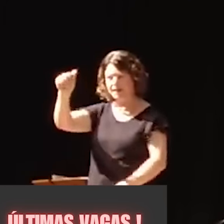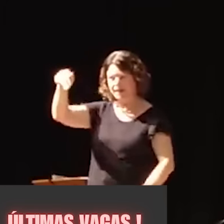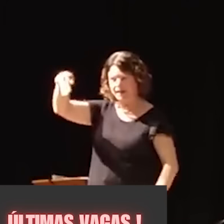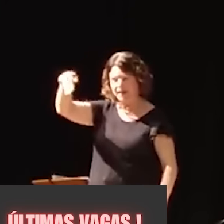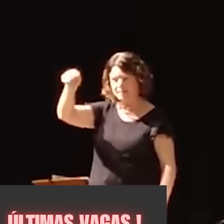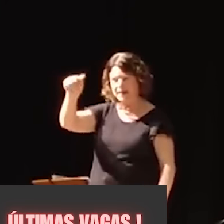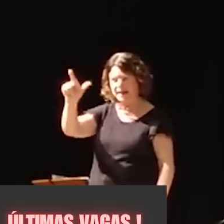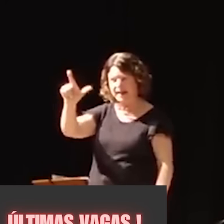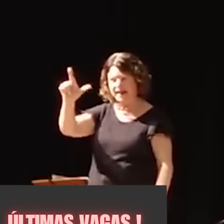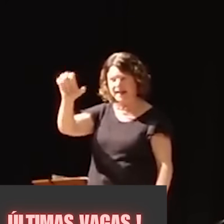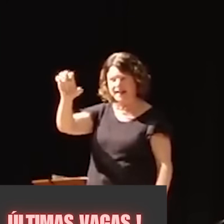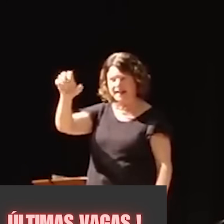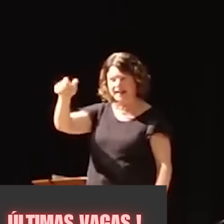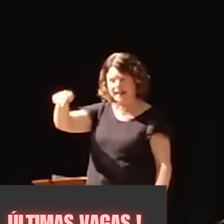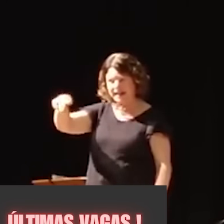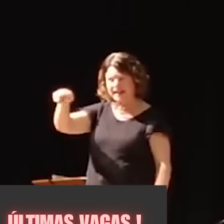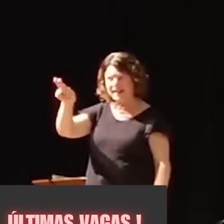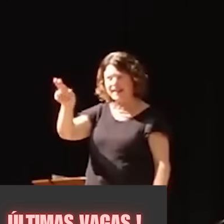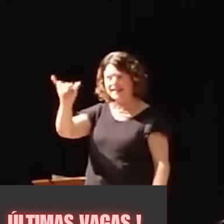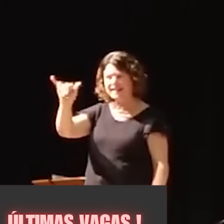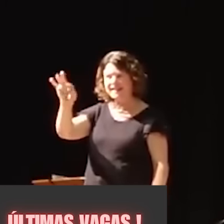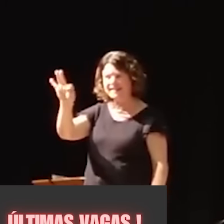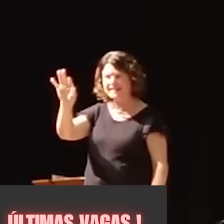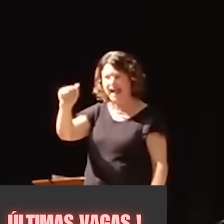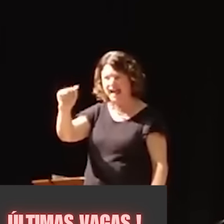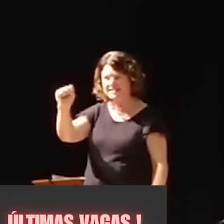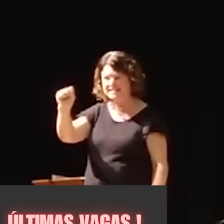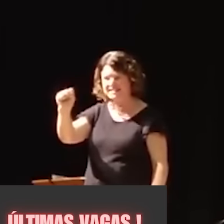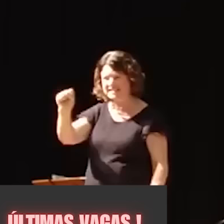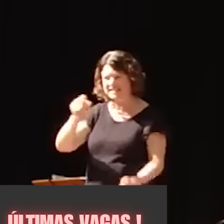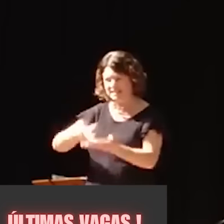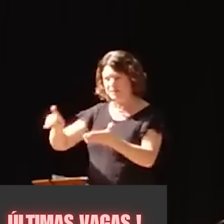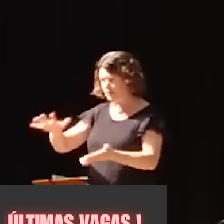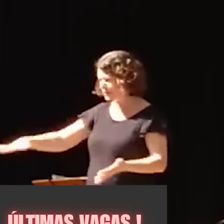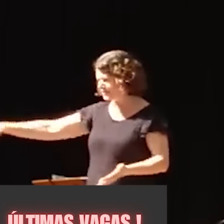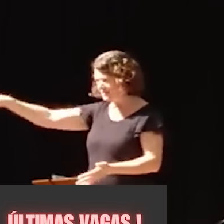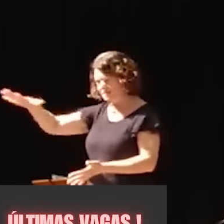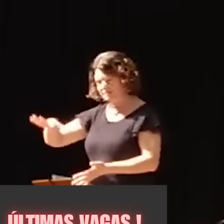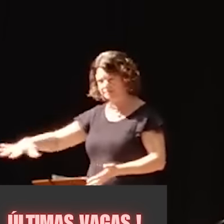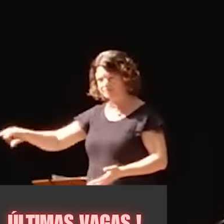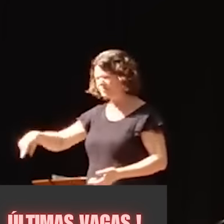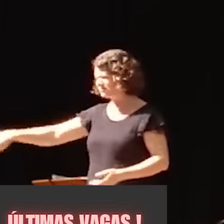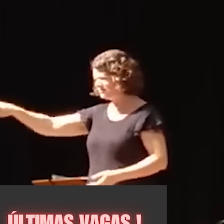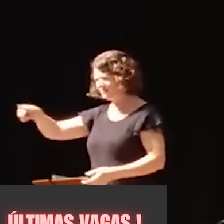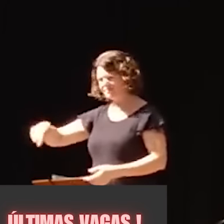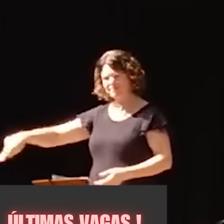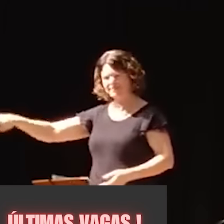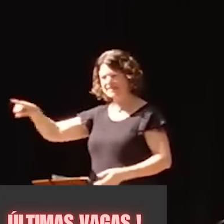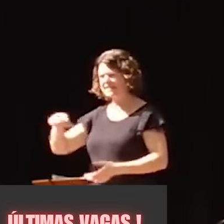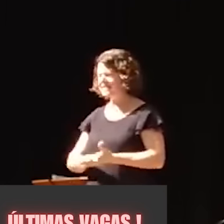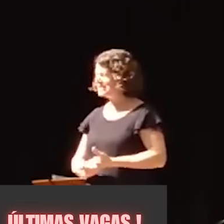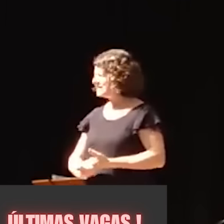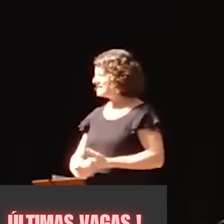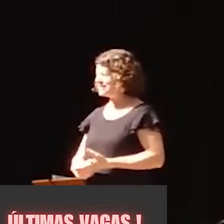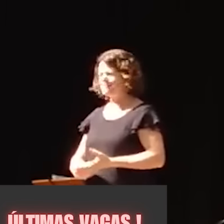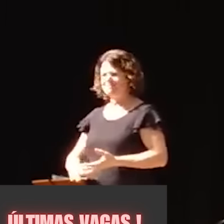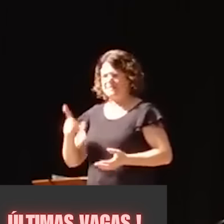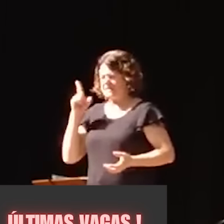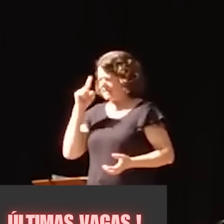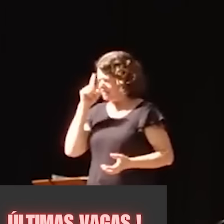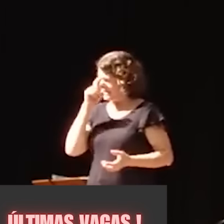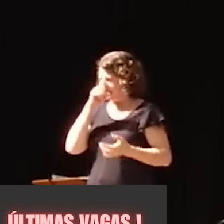são covardes eles não como sse um trou badinho eu escrevi um livro chamado autoridade sobre as trevas que eu denuncio